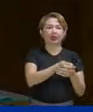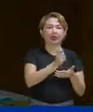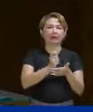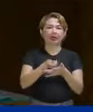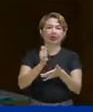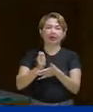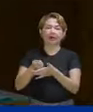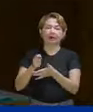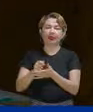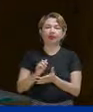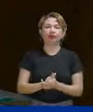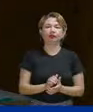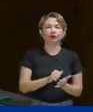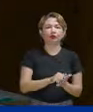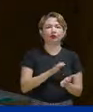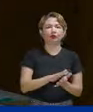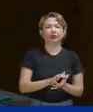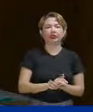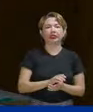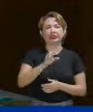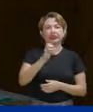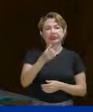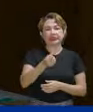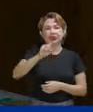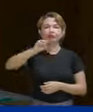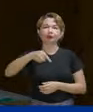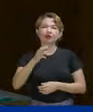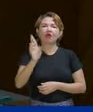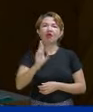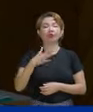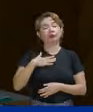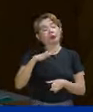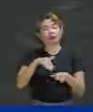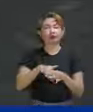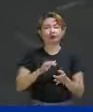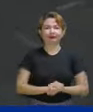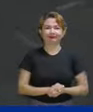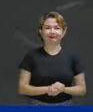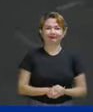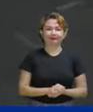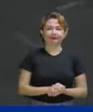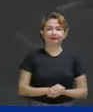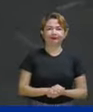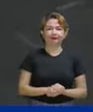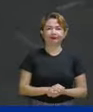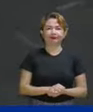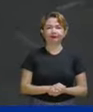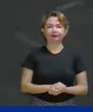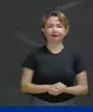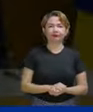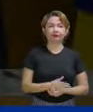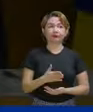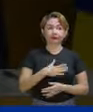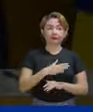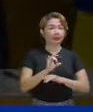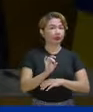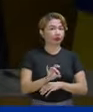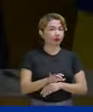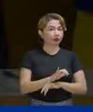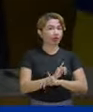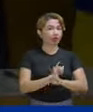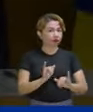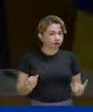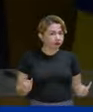pagamento de multas eleitorais na quantia de R$ 6 mil. É como voto, senhor presidente. Imagem ampla Eu do quero plenário. só